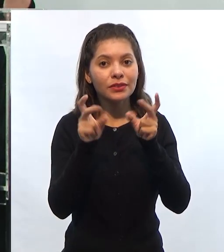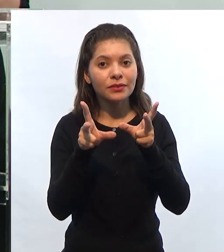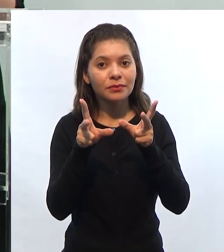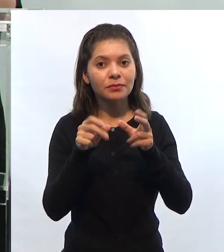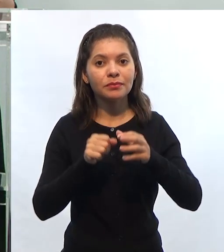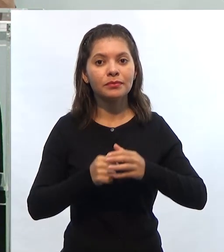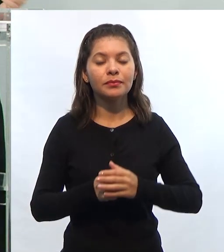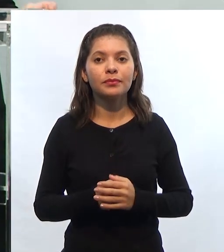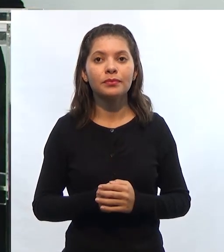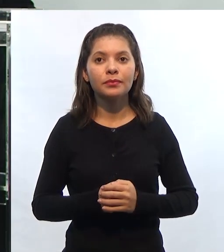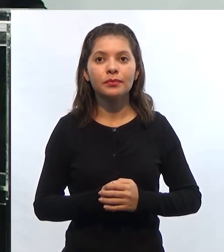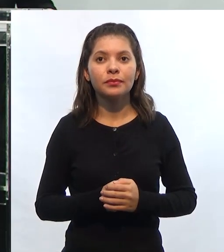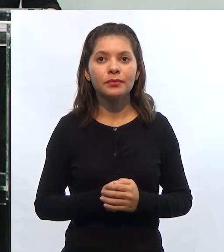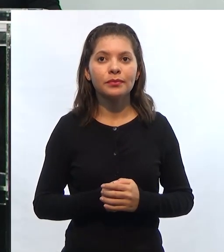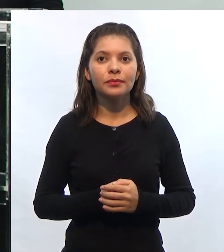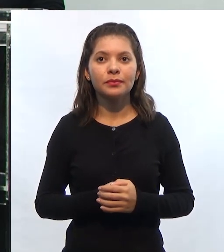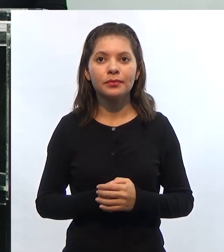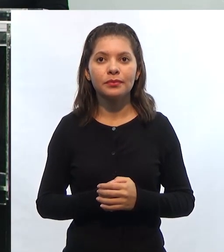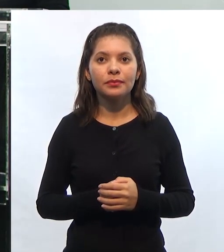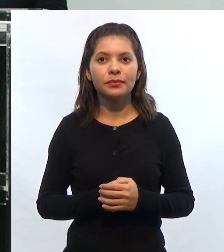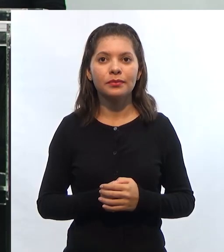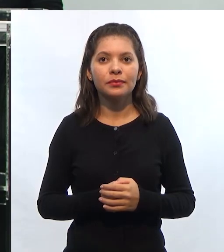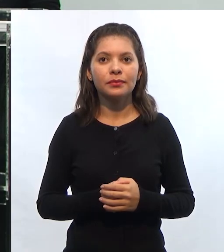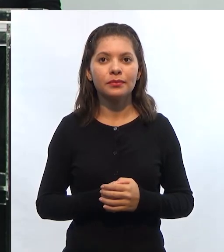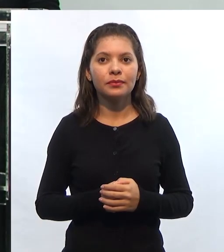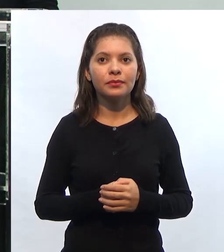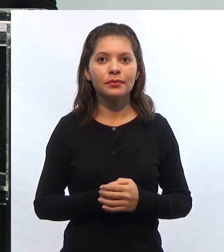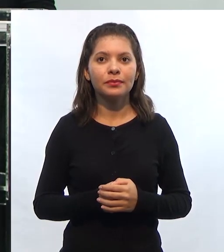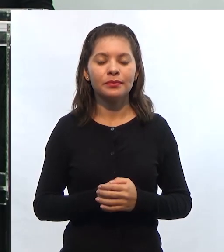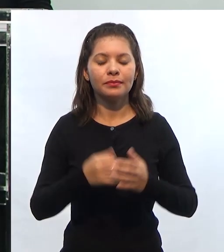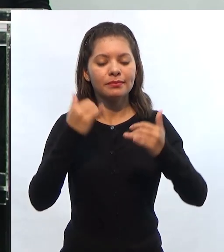vendido através desse tipo de